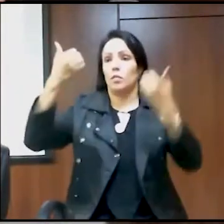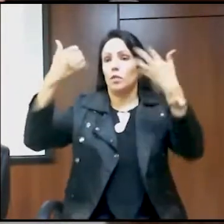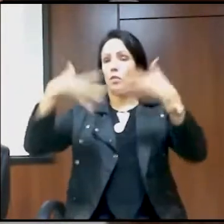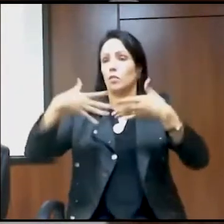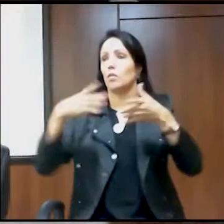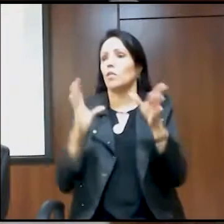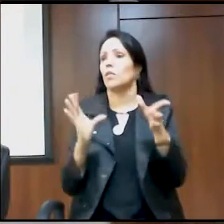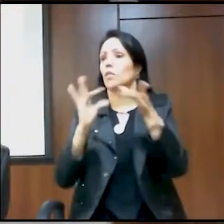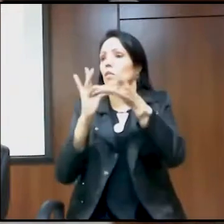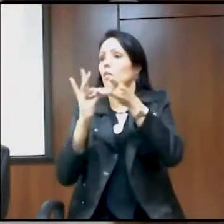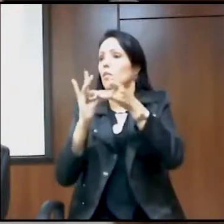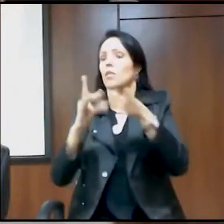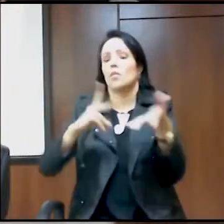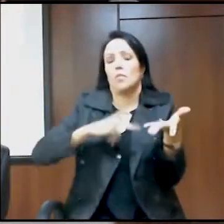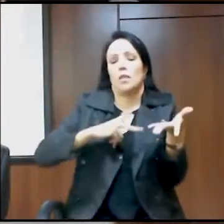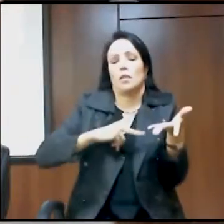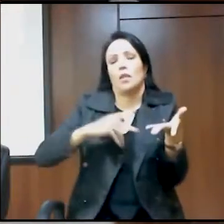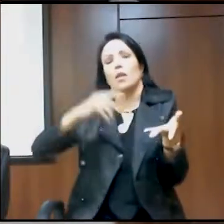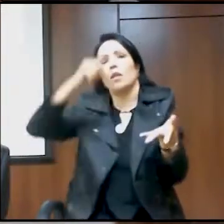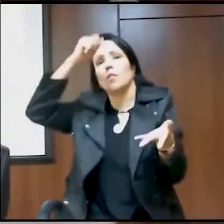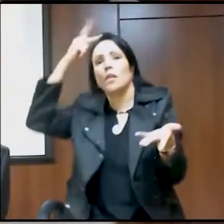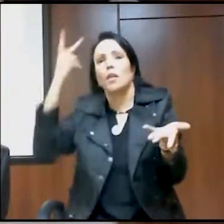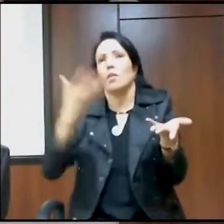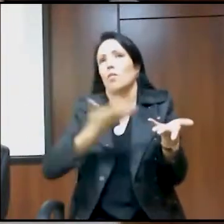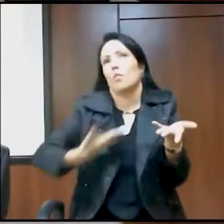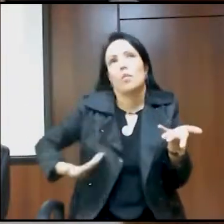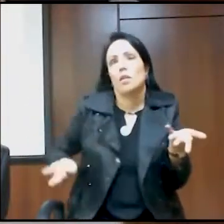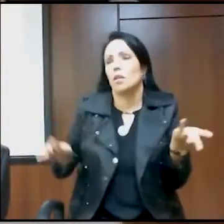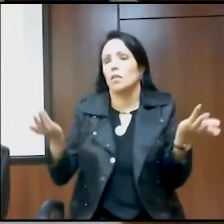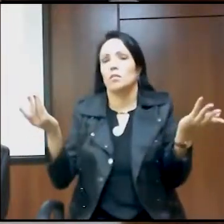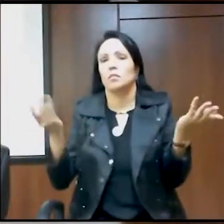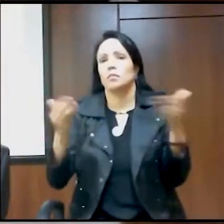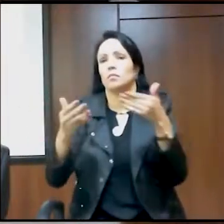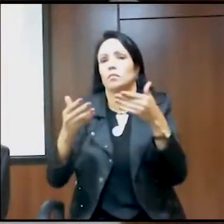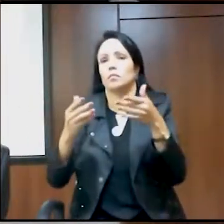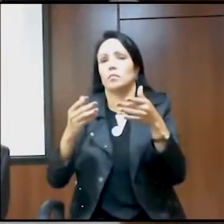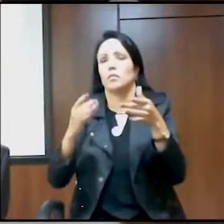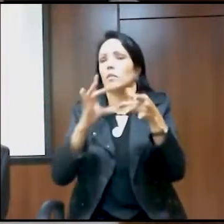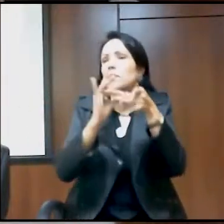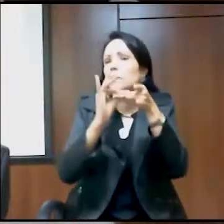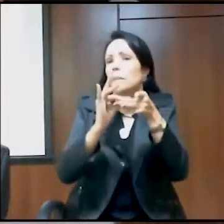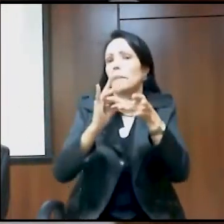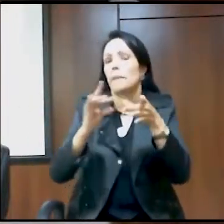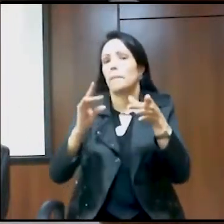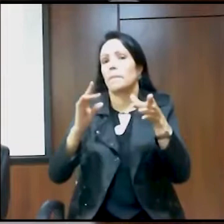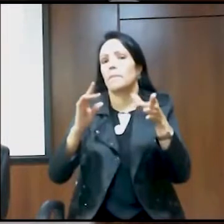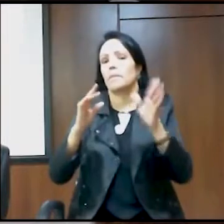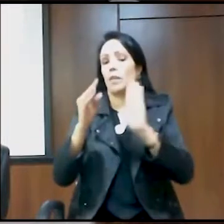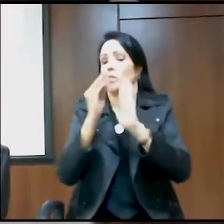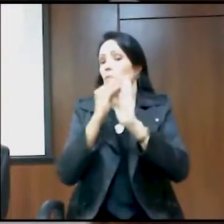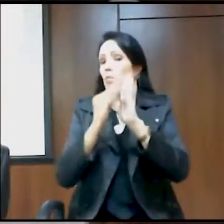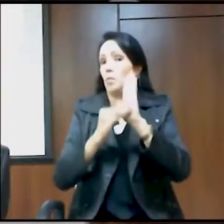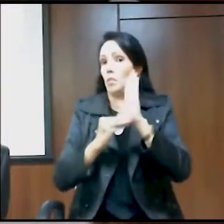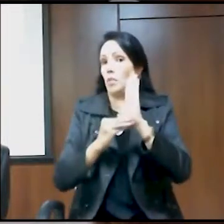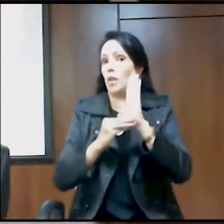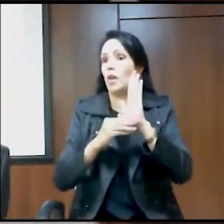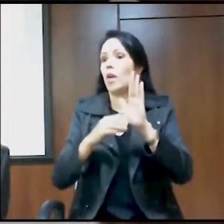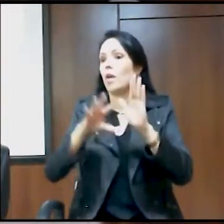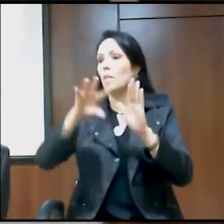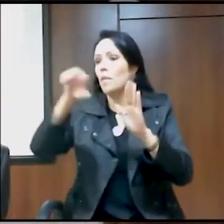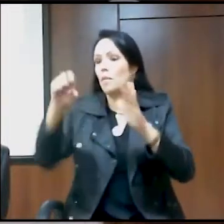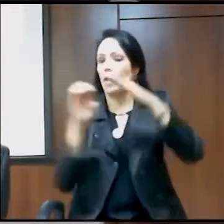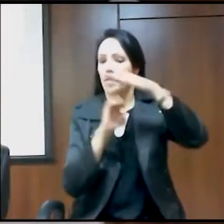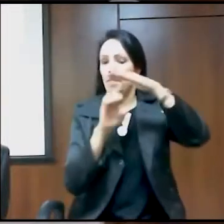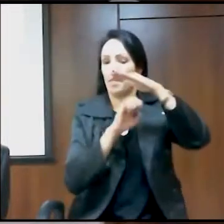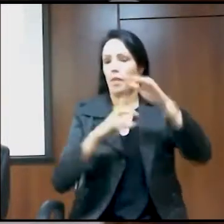parcerias público-privadas, né, das operações urbanas, essa agenda de privatização dos territórios,